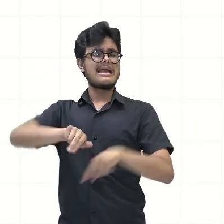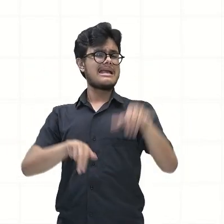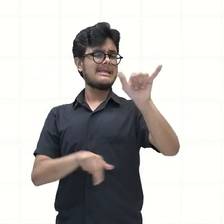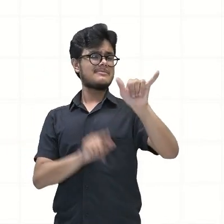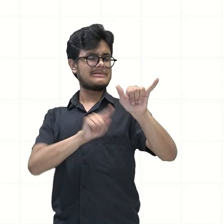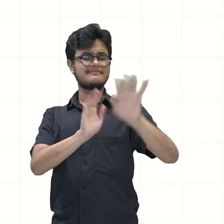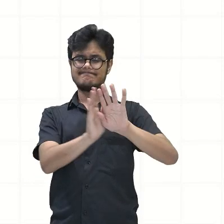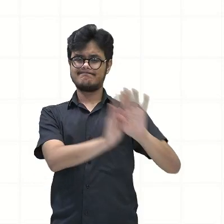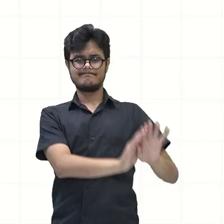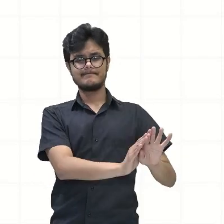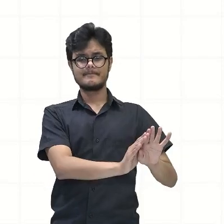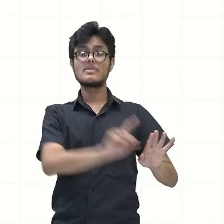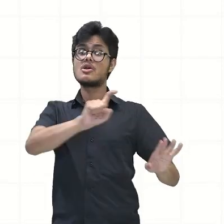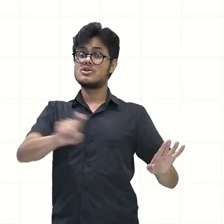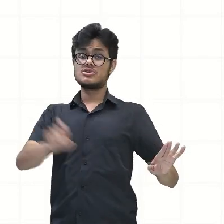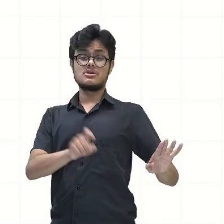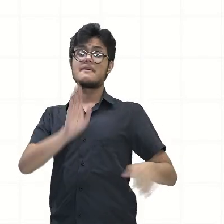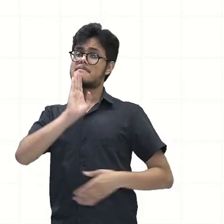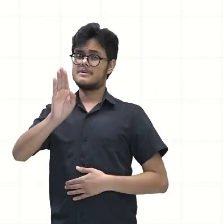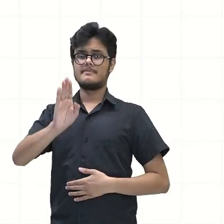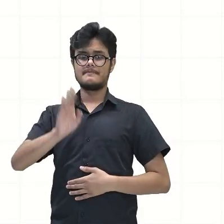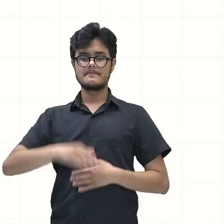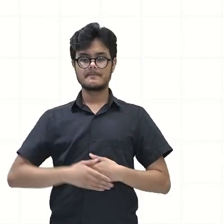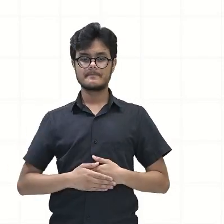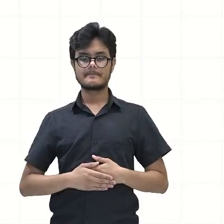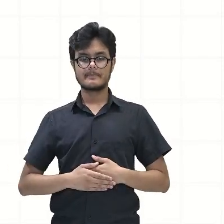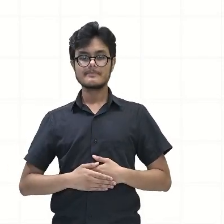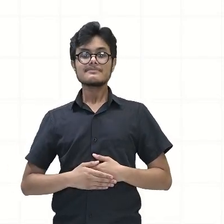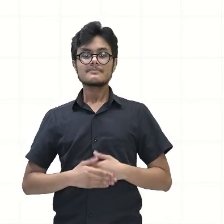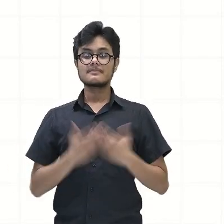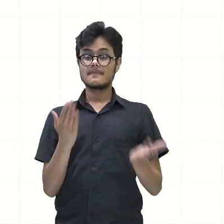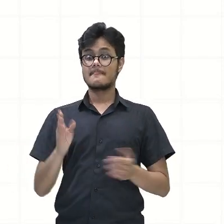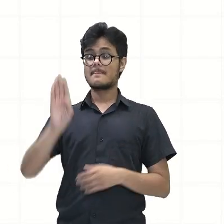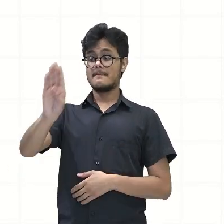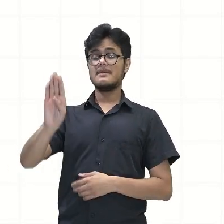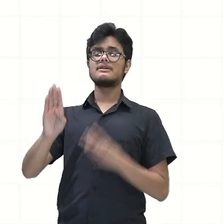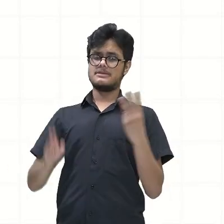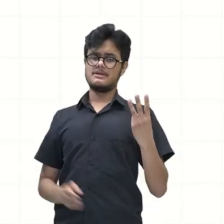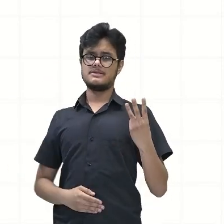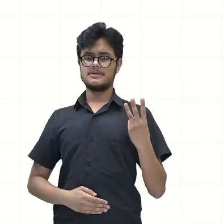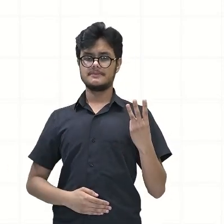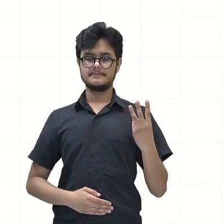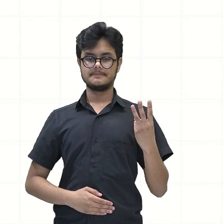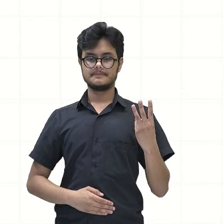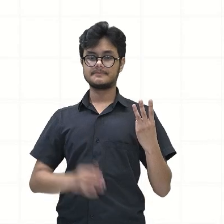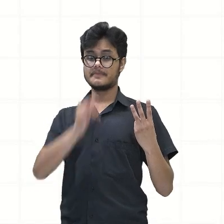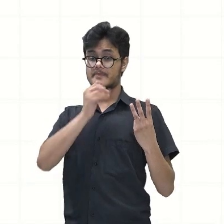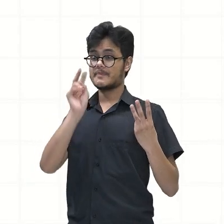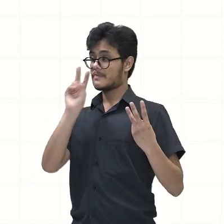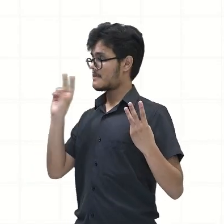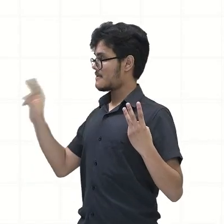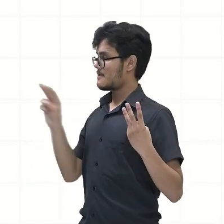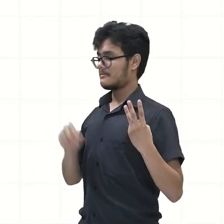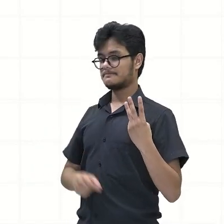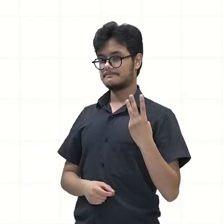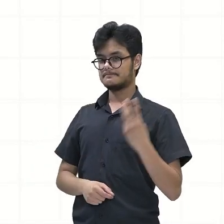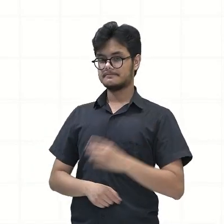para o x. Né? Então, o x do b é 3. Então, vou colocar aqui, ó, 3.